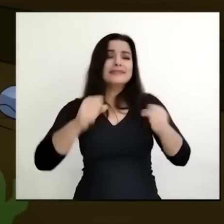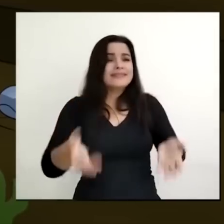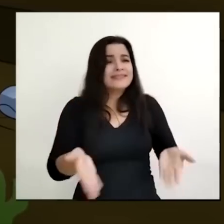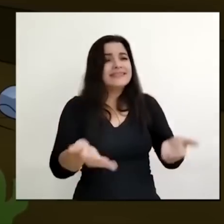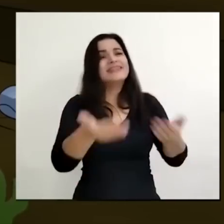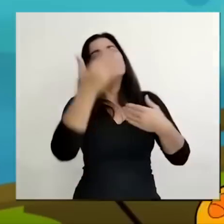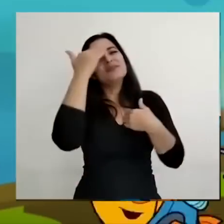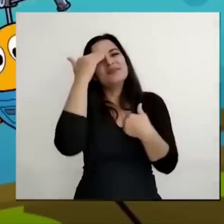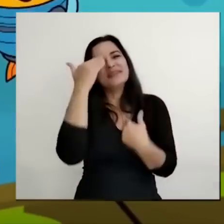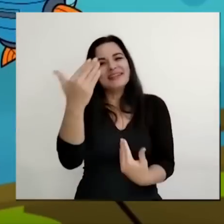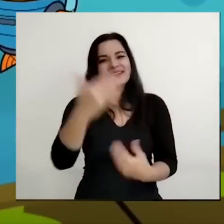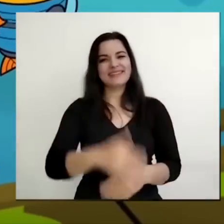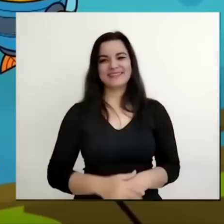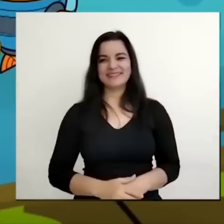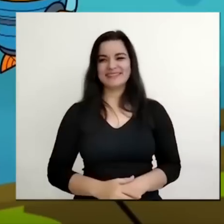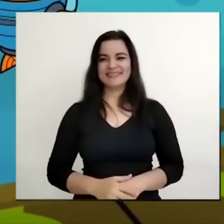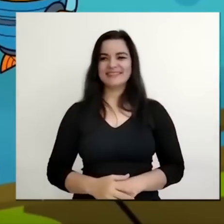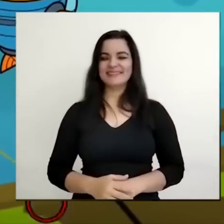caranguejo eremita!